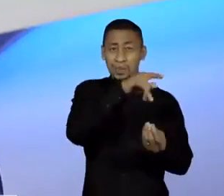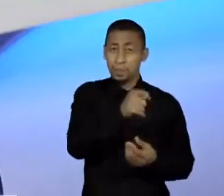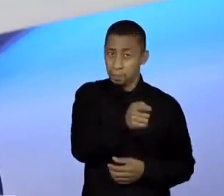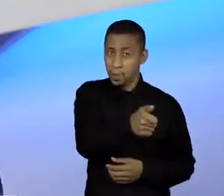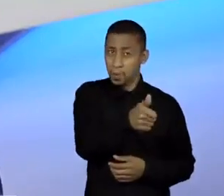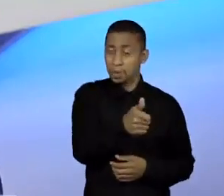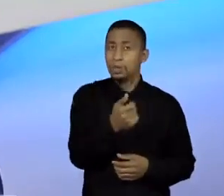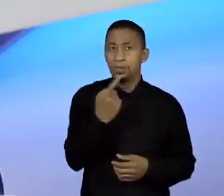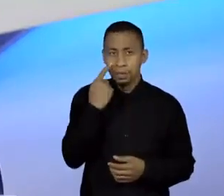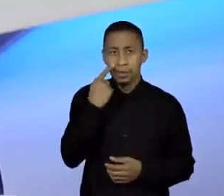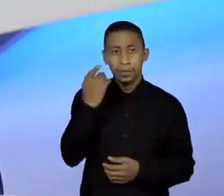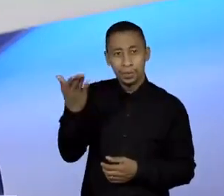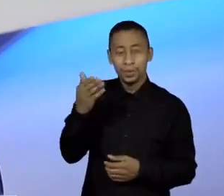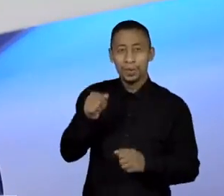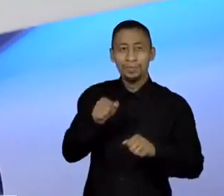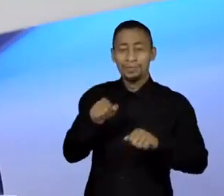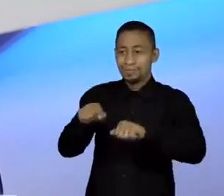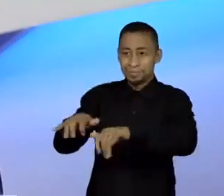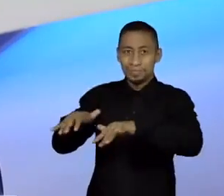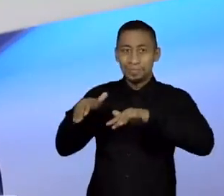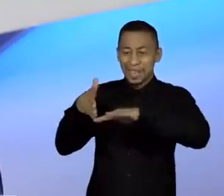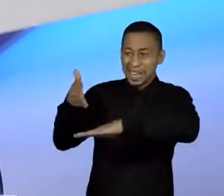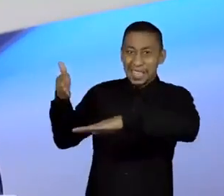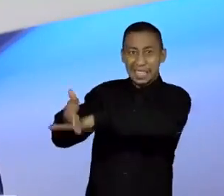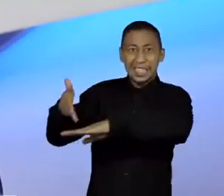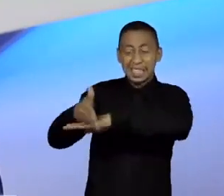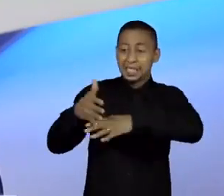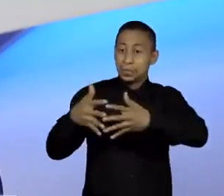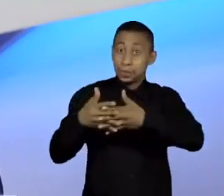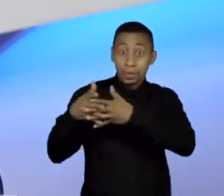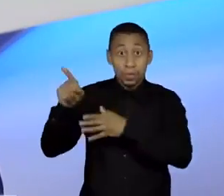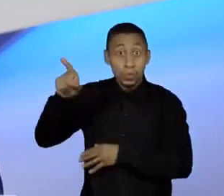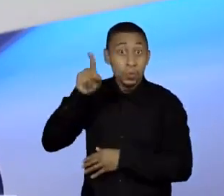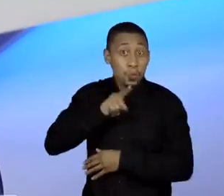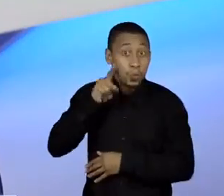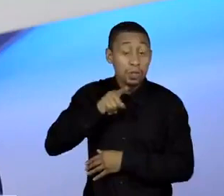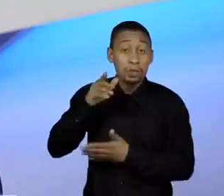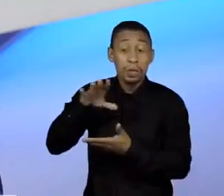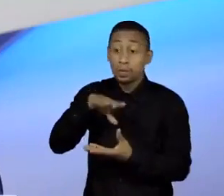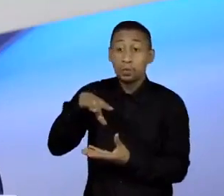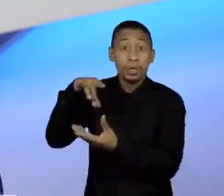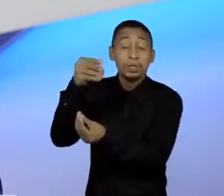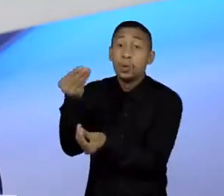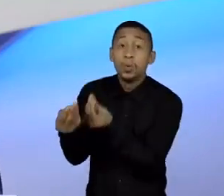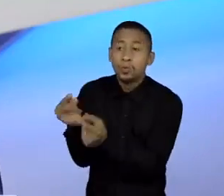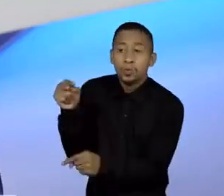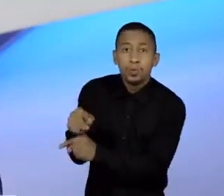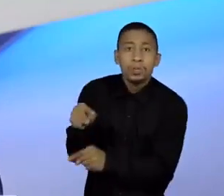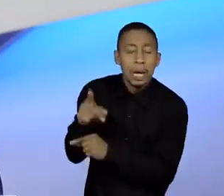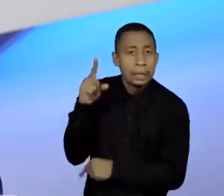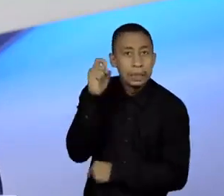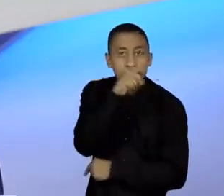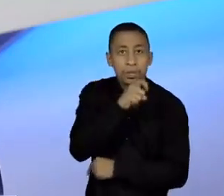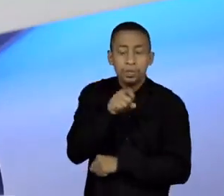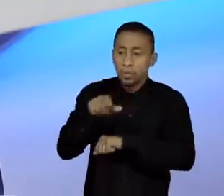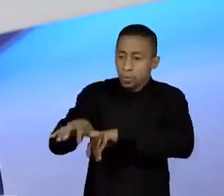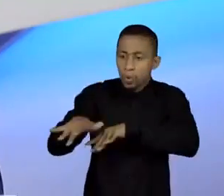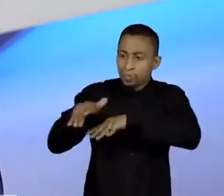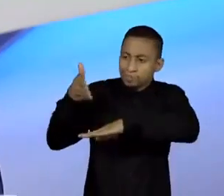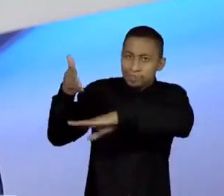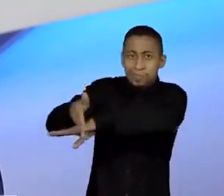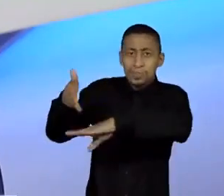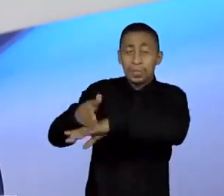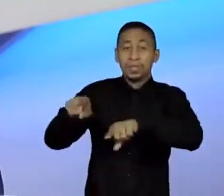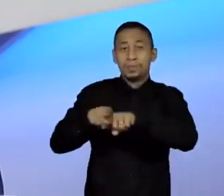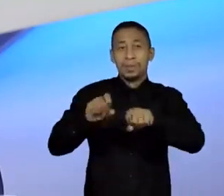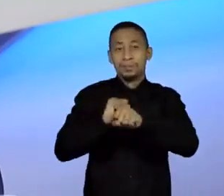imagens da invasão do Capitólio mostram que nenhuma democracia, nem mesmo nos Estados Unidos, está a salvo. Também, a pandemia de